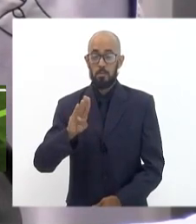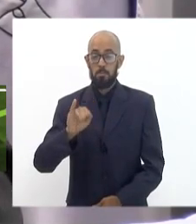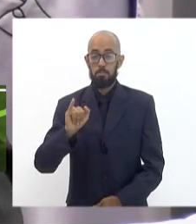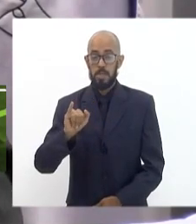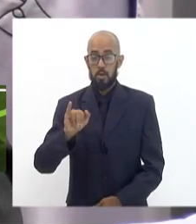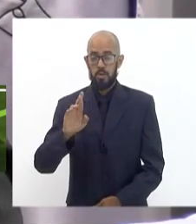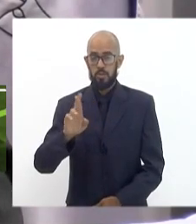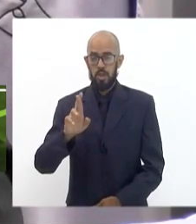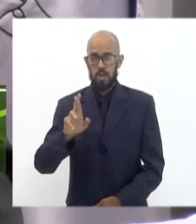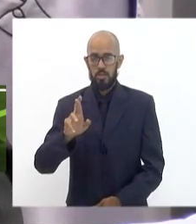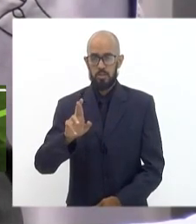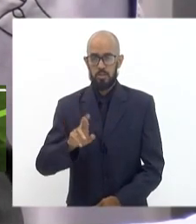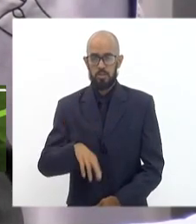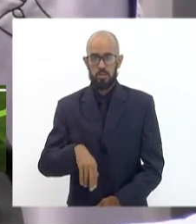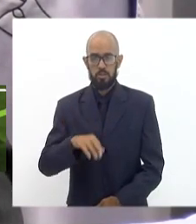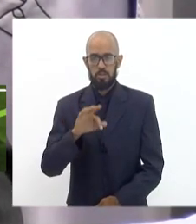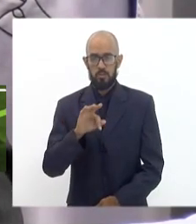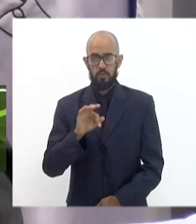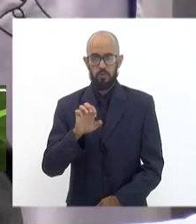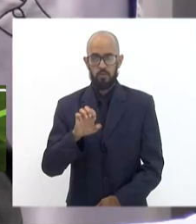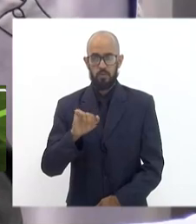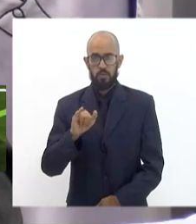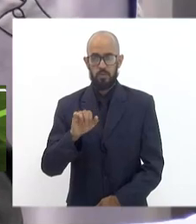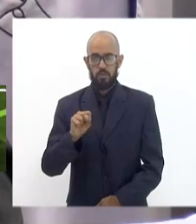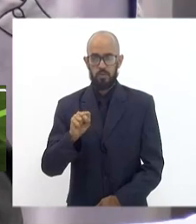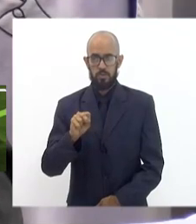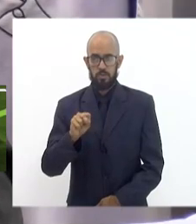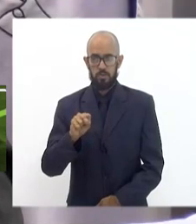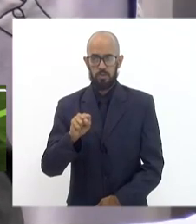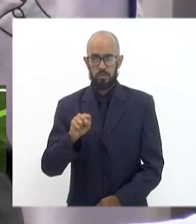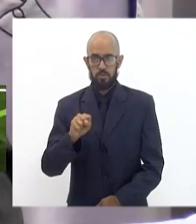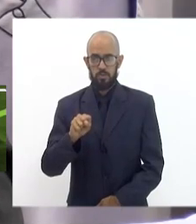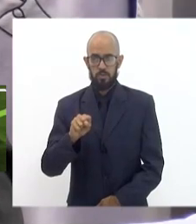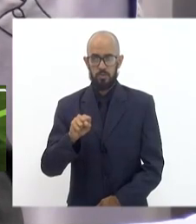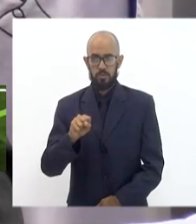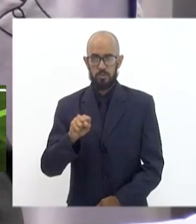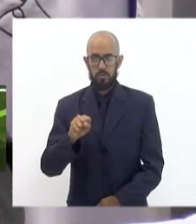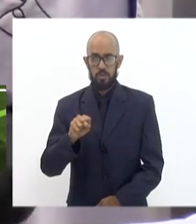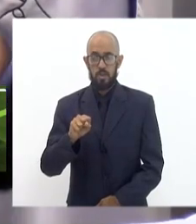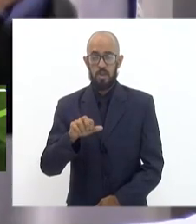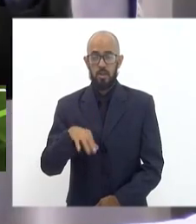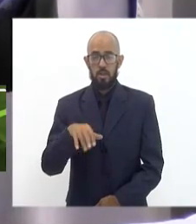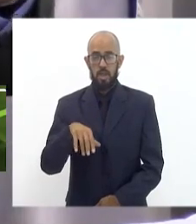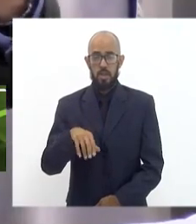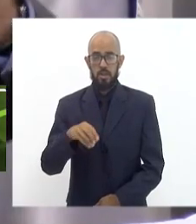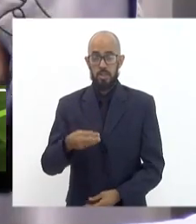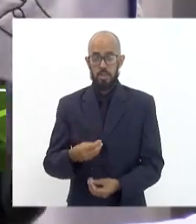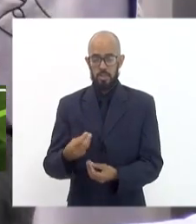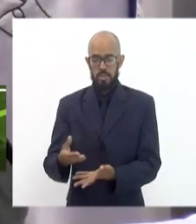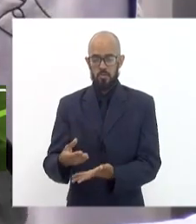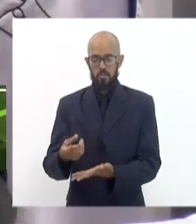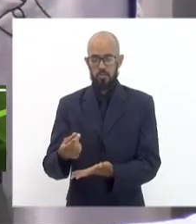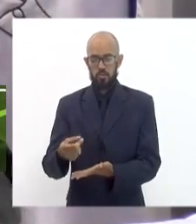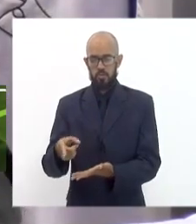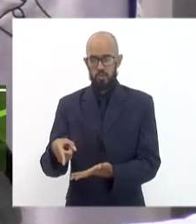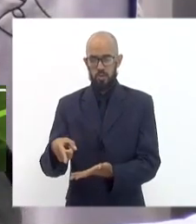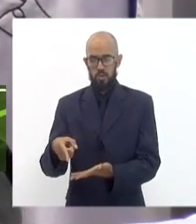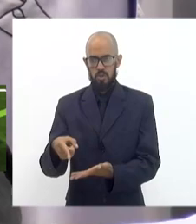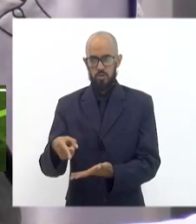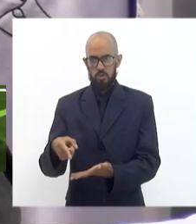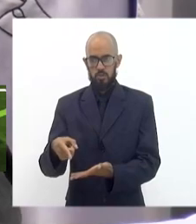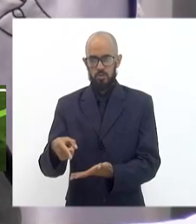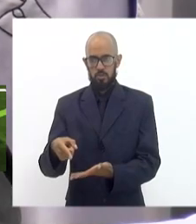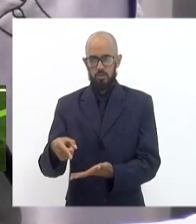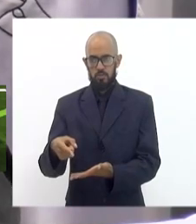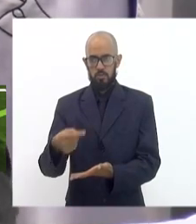Dois Bilhões de reais dos Reis quem Quem patrocinou O parlamento Olha aí do Face